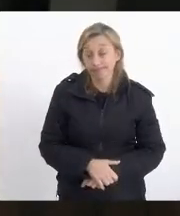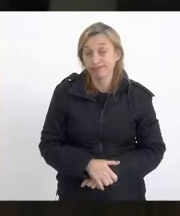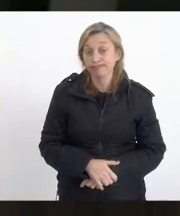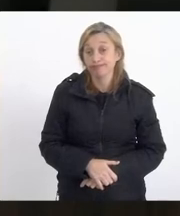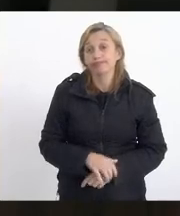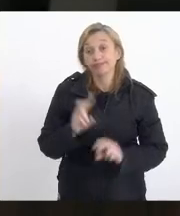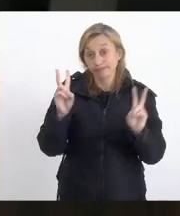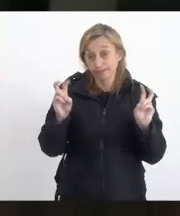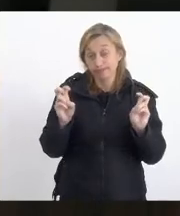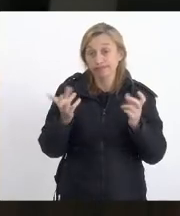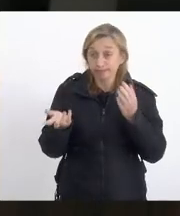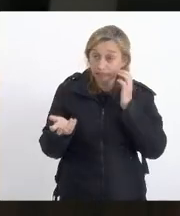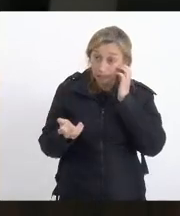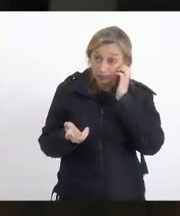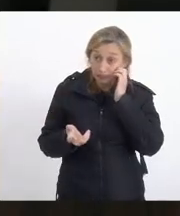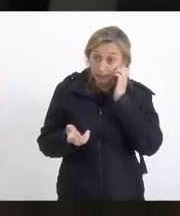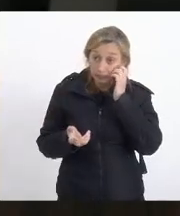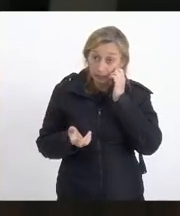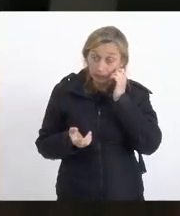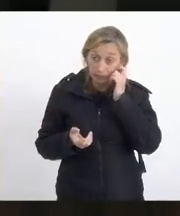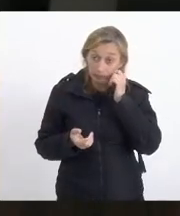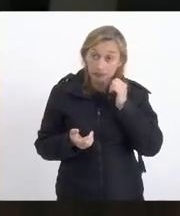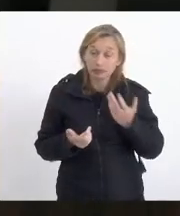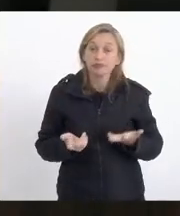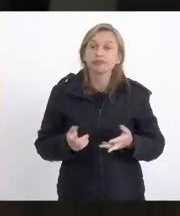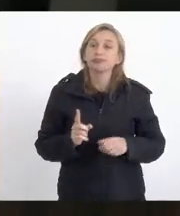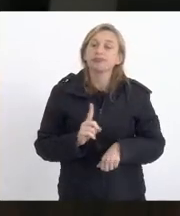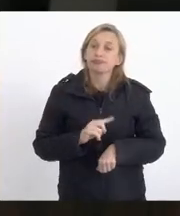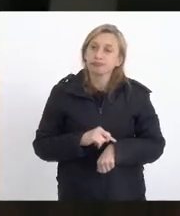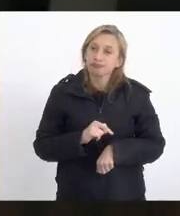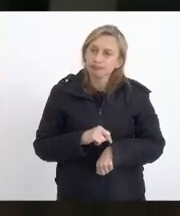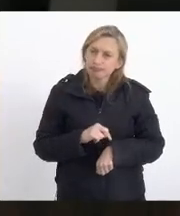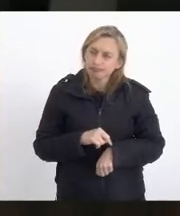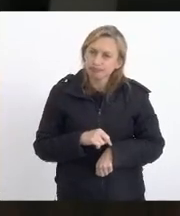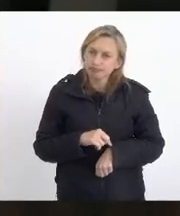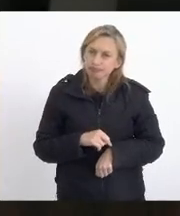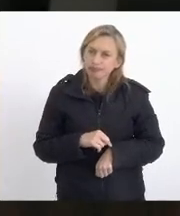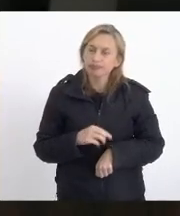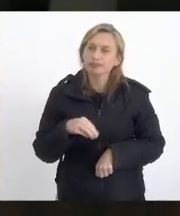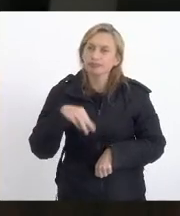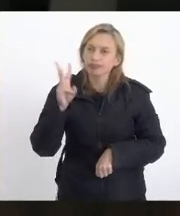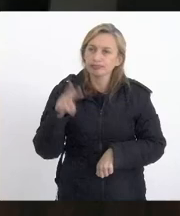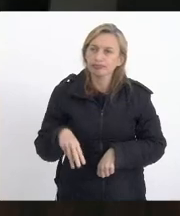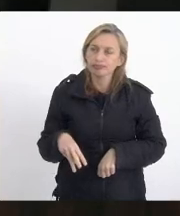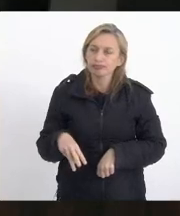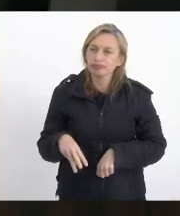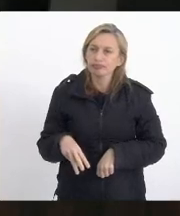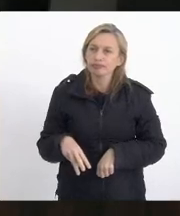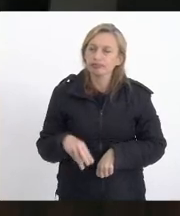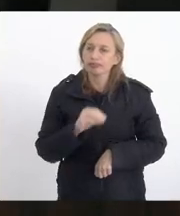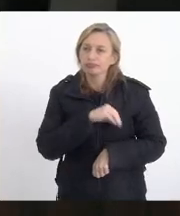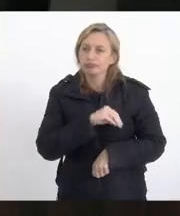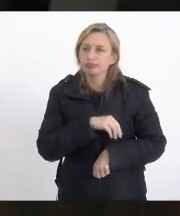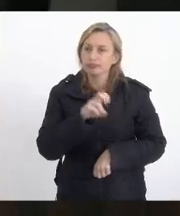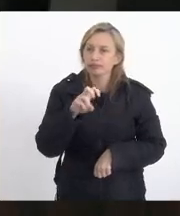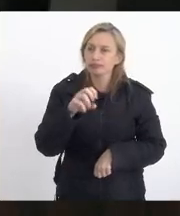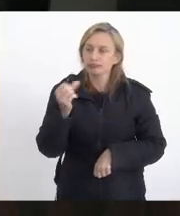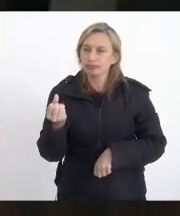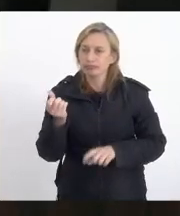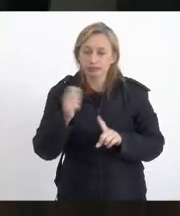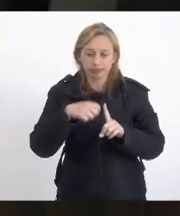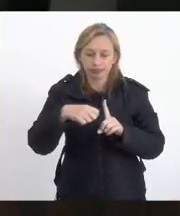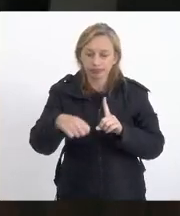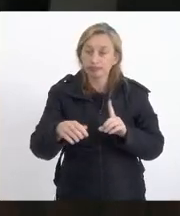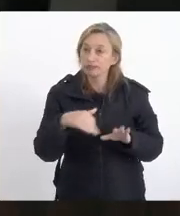Essa é a questão. Porque nessa hora, quem ficou sem salário 5, 6 meses da última vez, todo mundo ficou